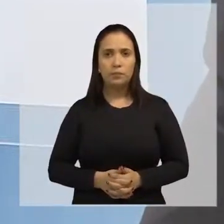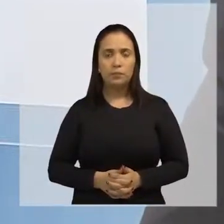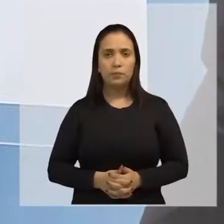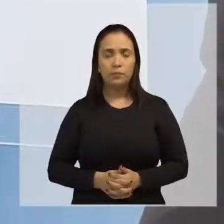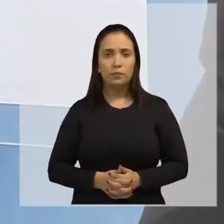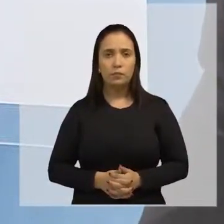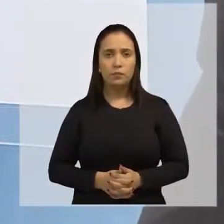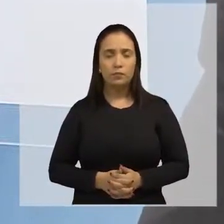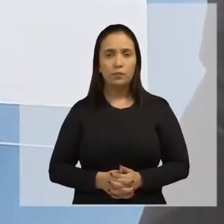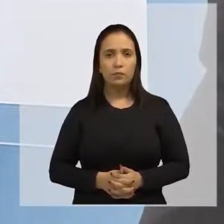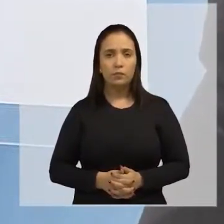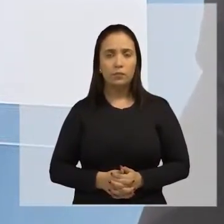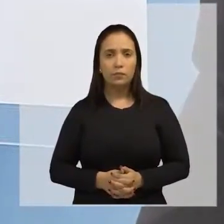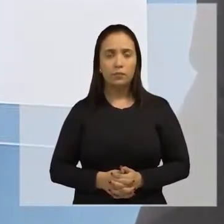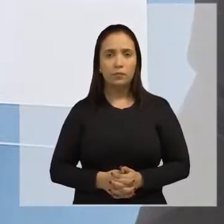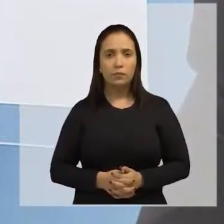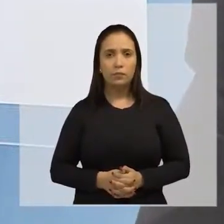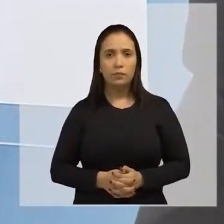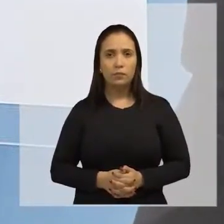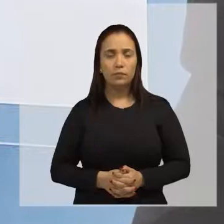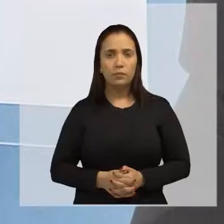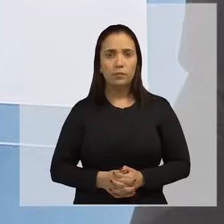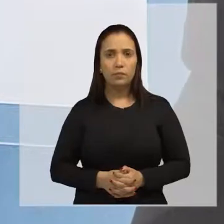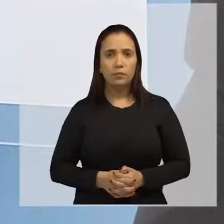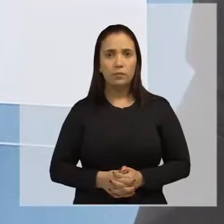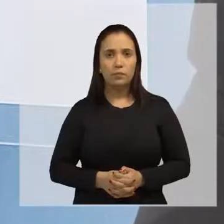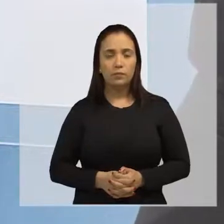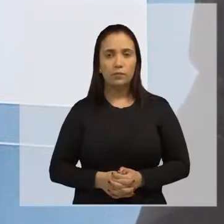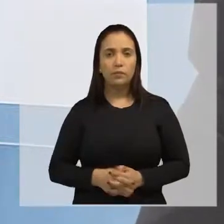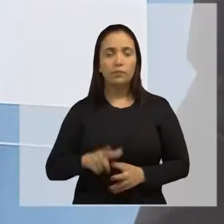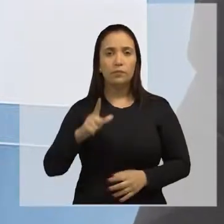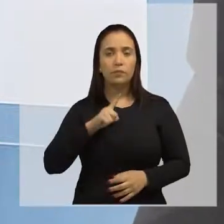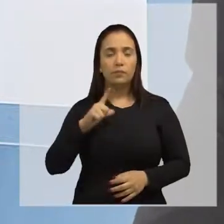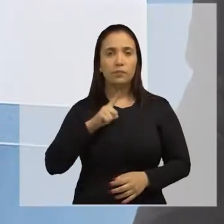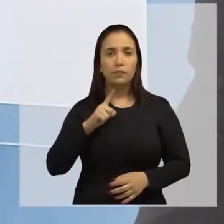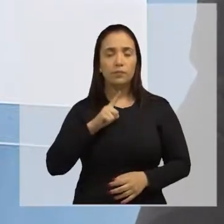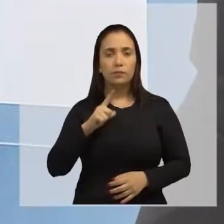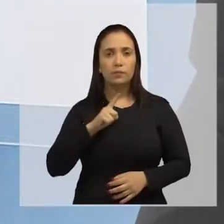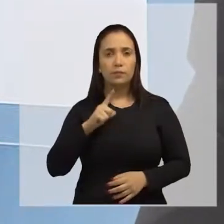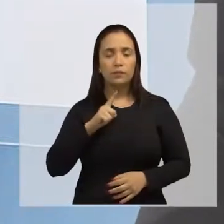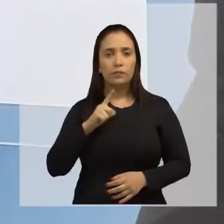Tinha um nome daquele... Que eles faziam uma zoada. Uma zoada imensa. Ficou emblemático.